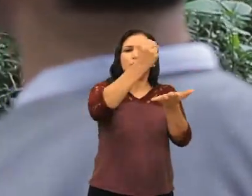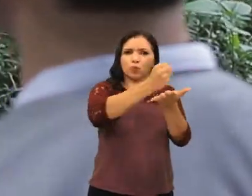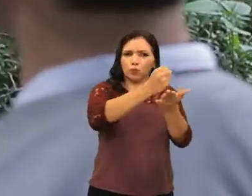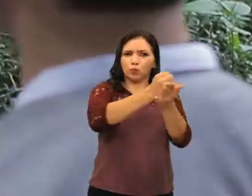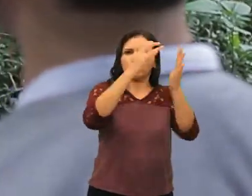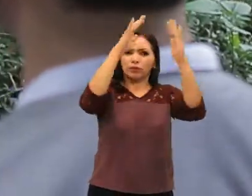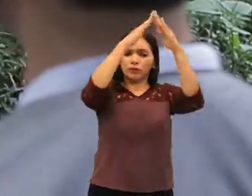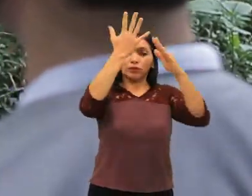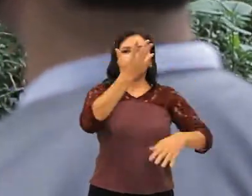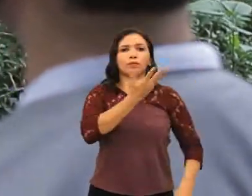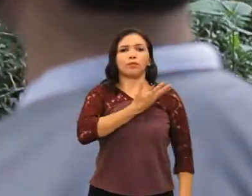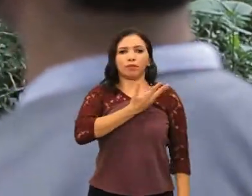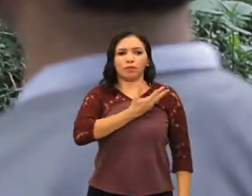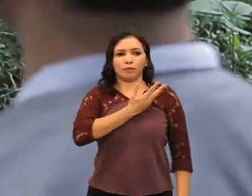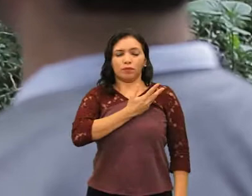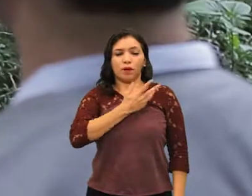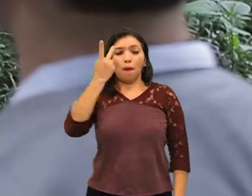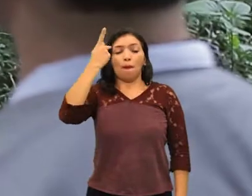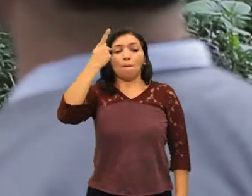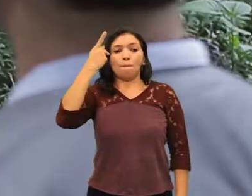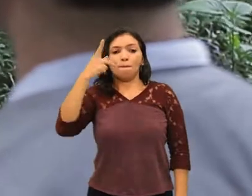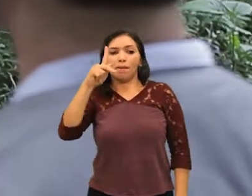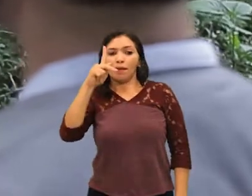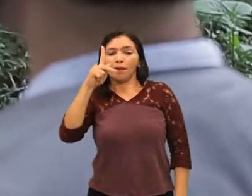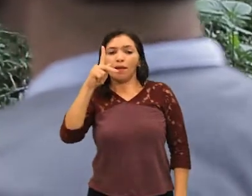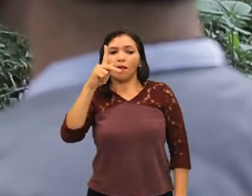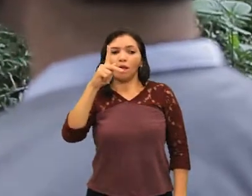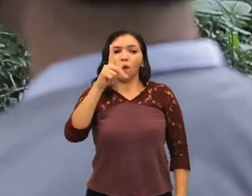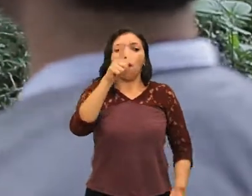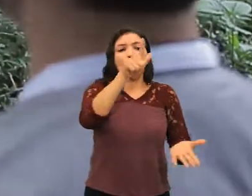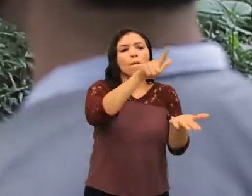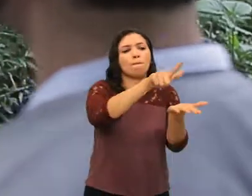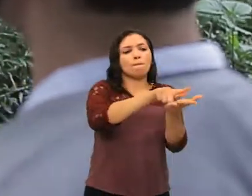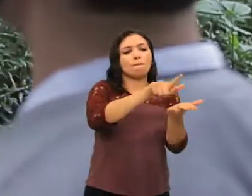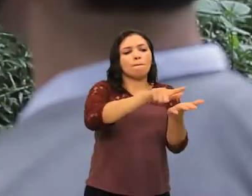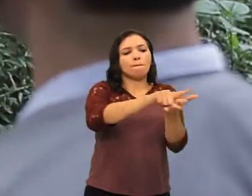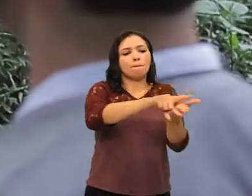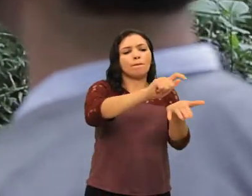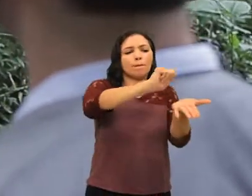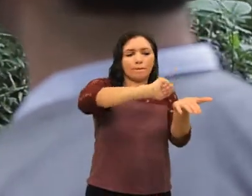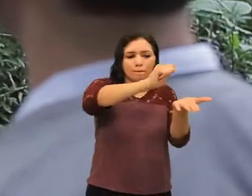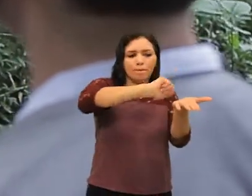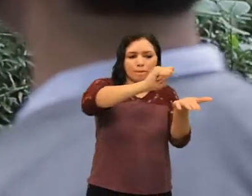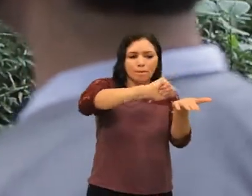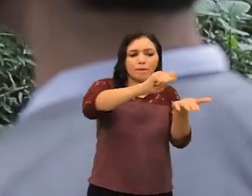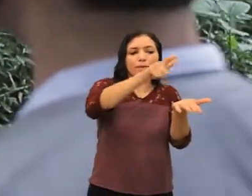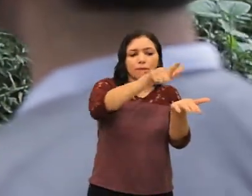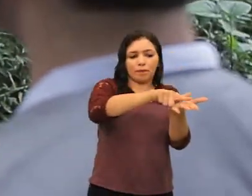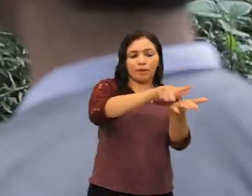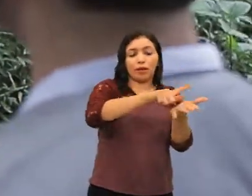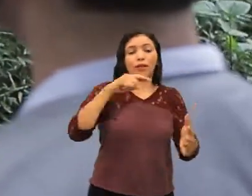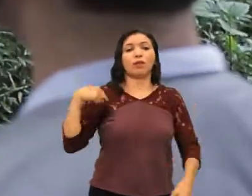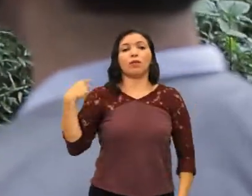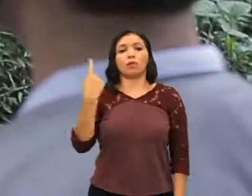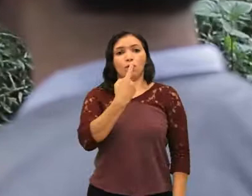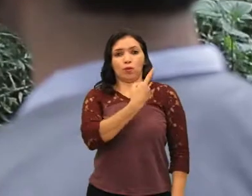Papa através, né, de uma ferramenta simples que é uma cartilha. Né? Então nós tentamos